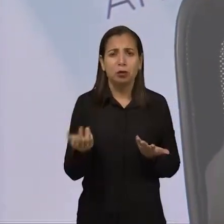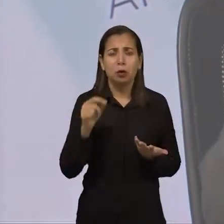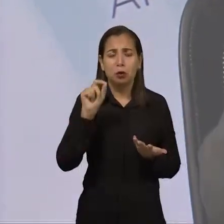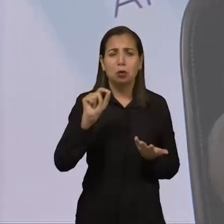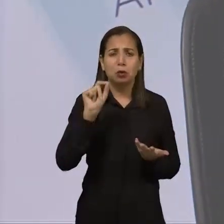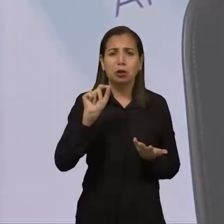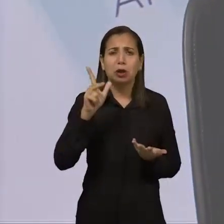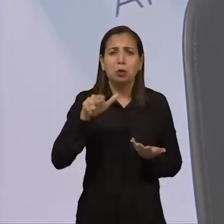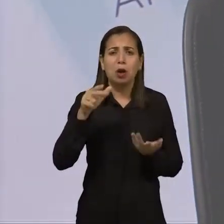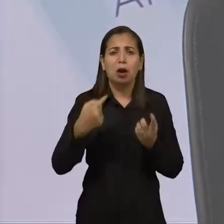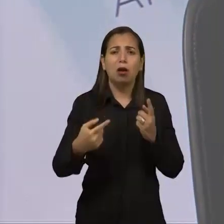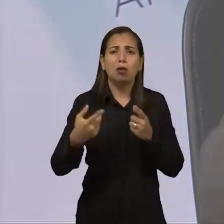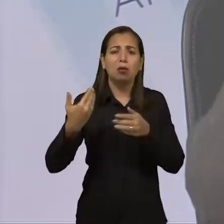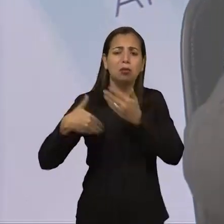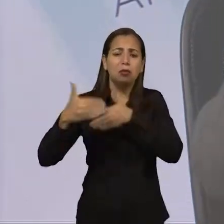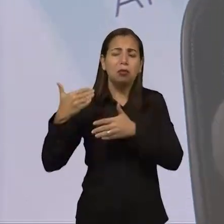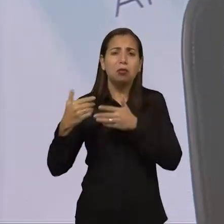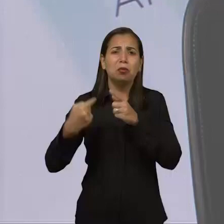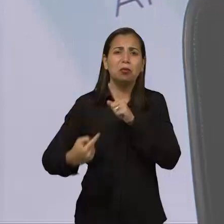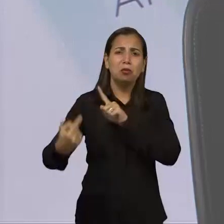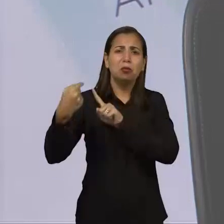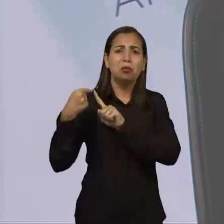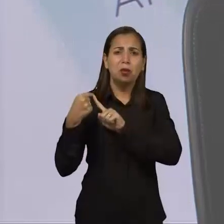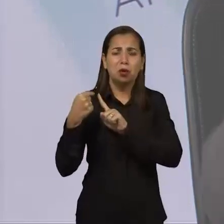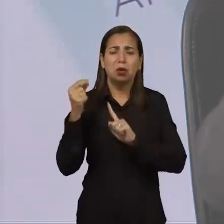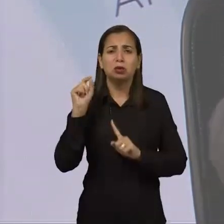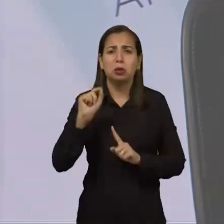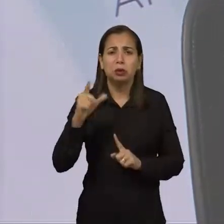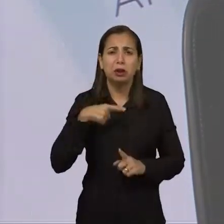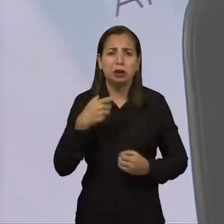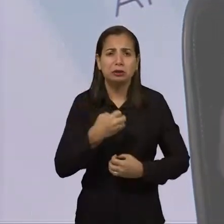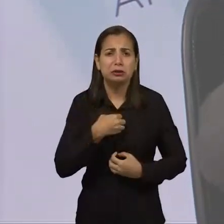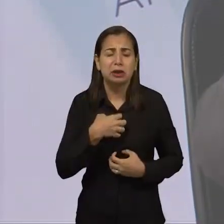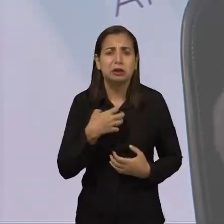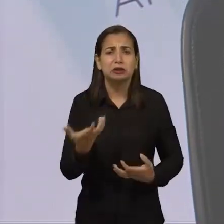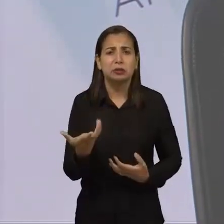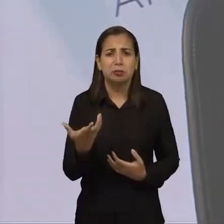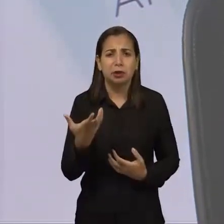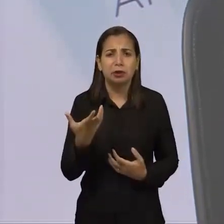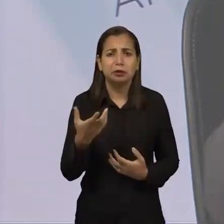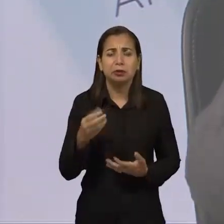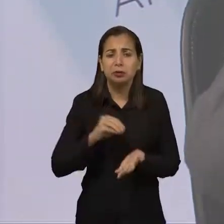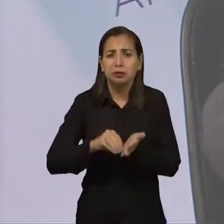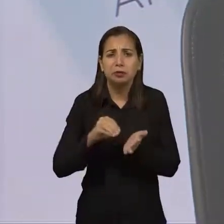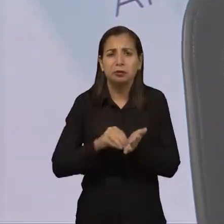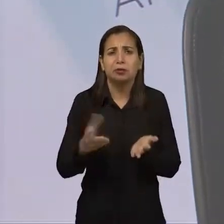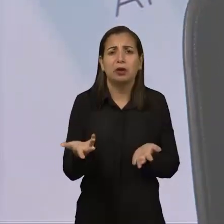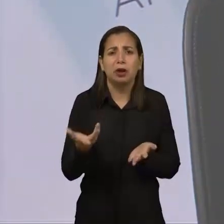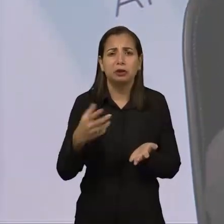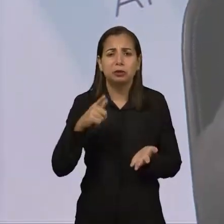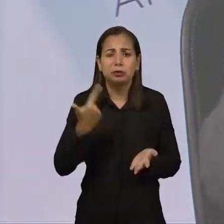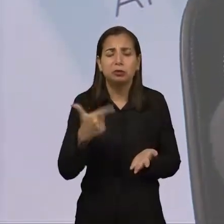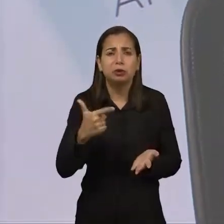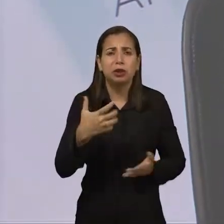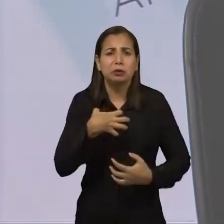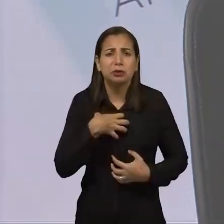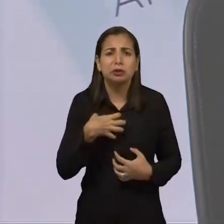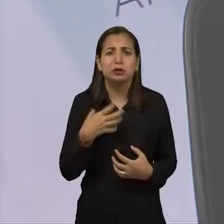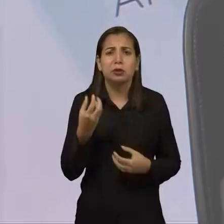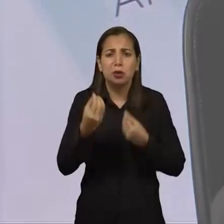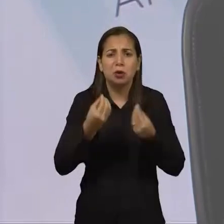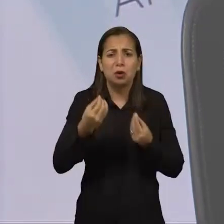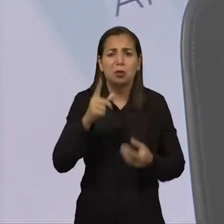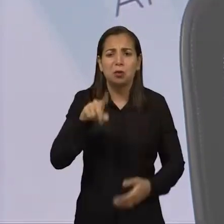retórica de Vossa Excelência tem um mau sentimento, Vossa Excelência tem psicopatia, é bilis, é mau sentimento, Vossa Excelência é uma